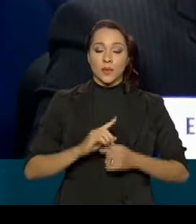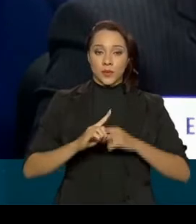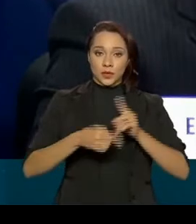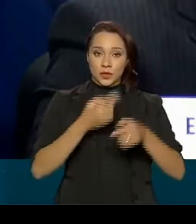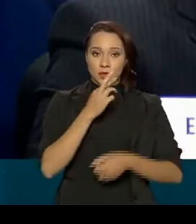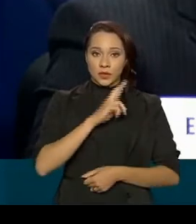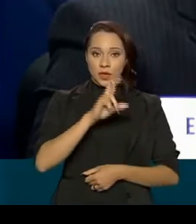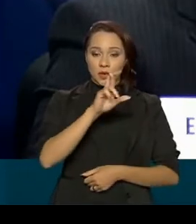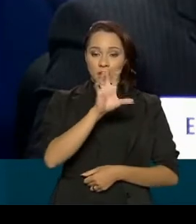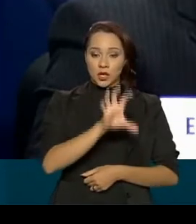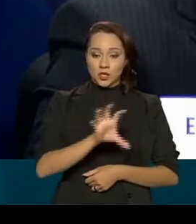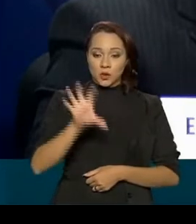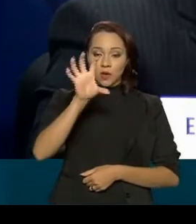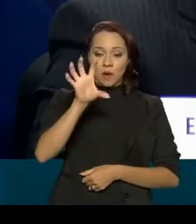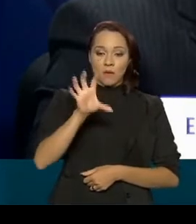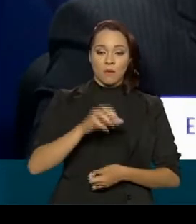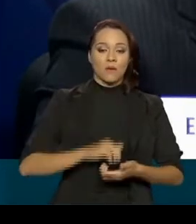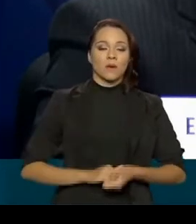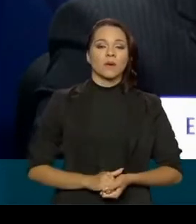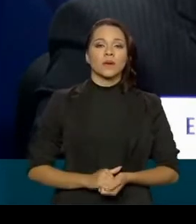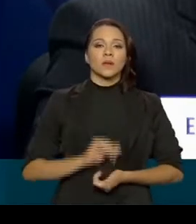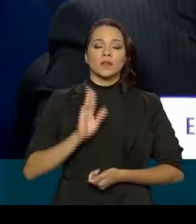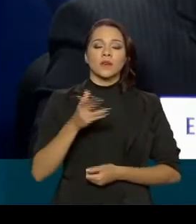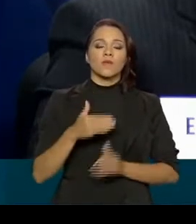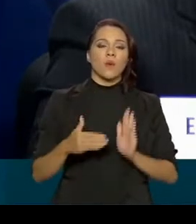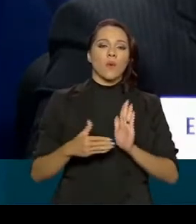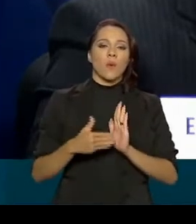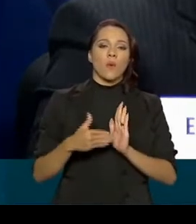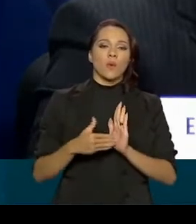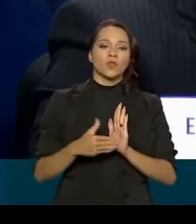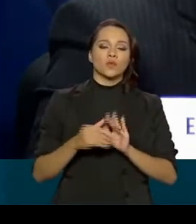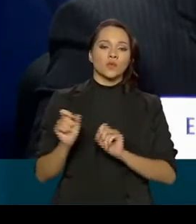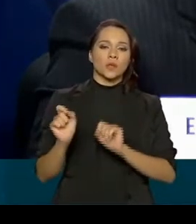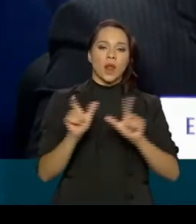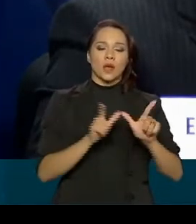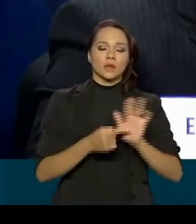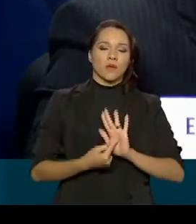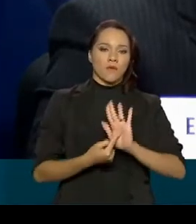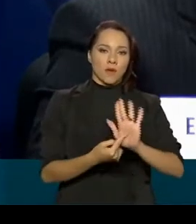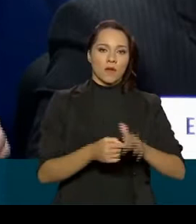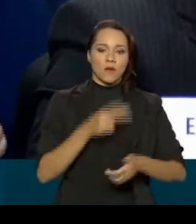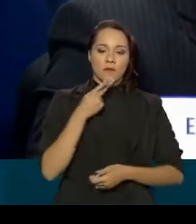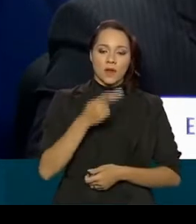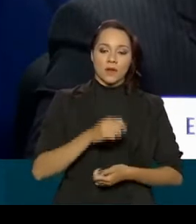regional, que foi o último slide que eu mencionei.